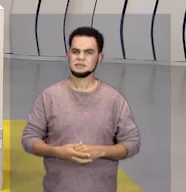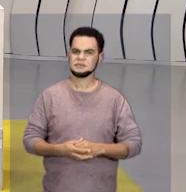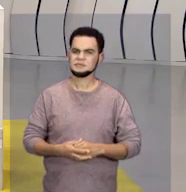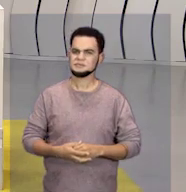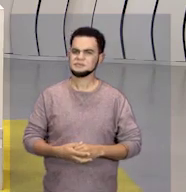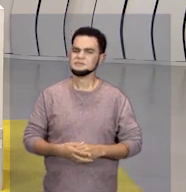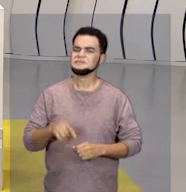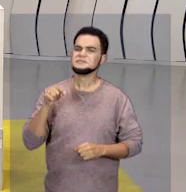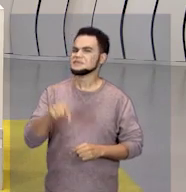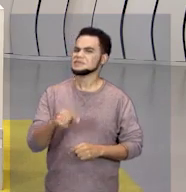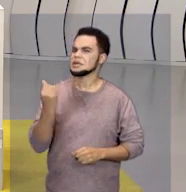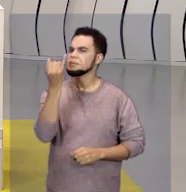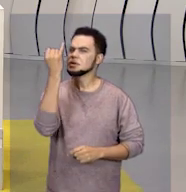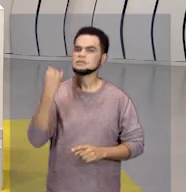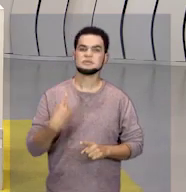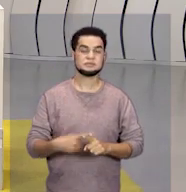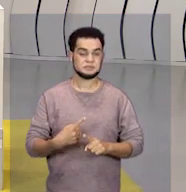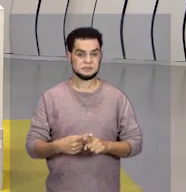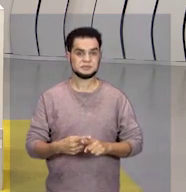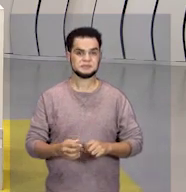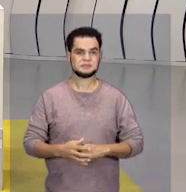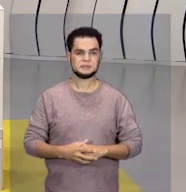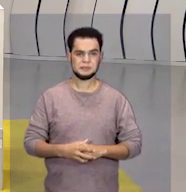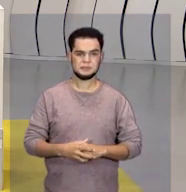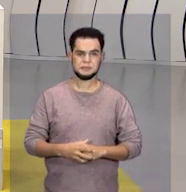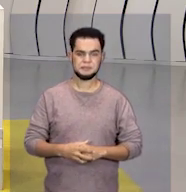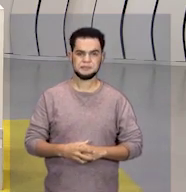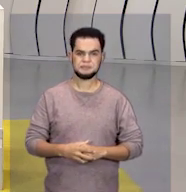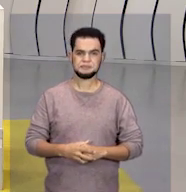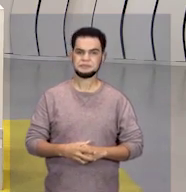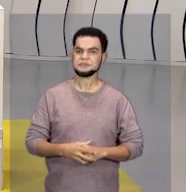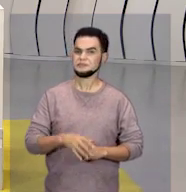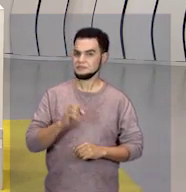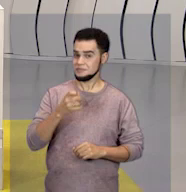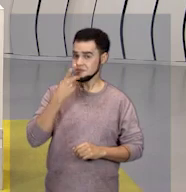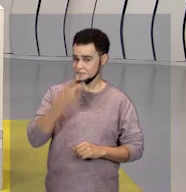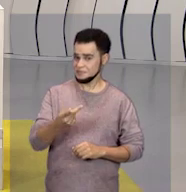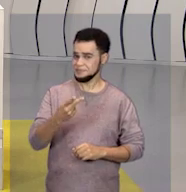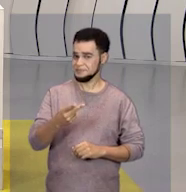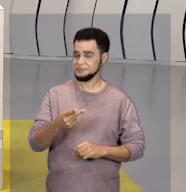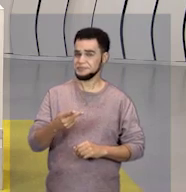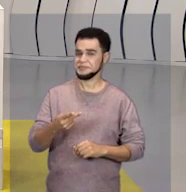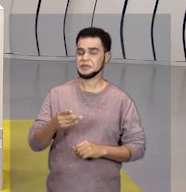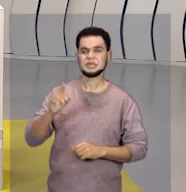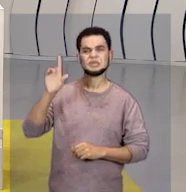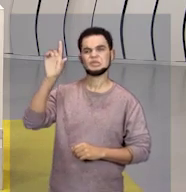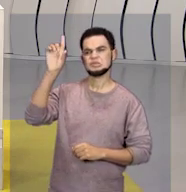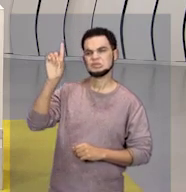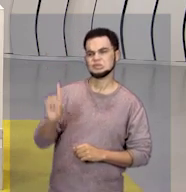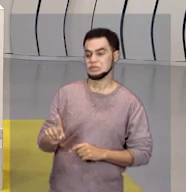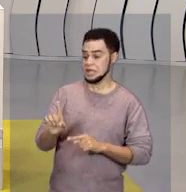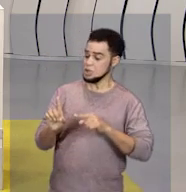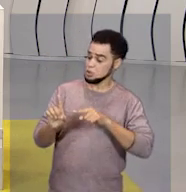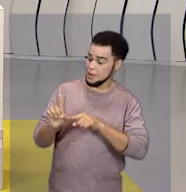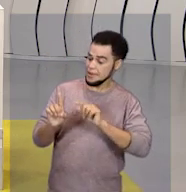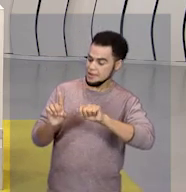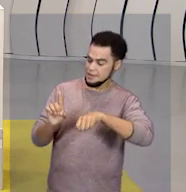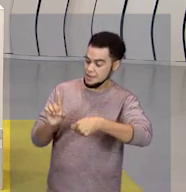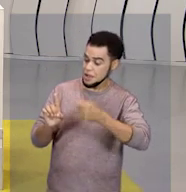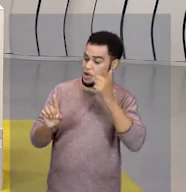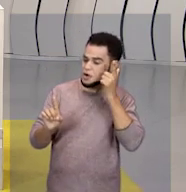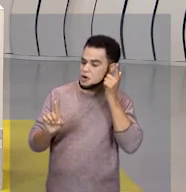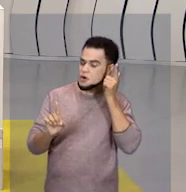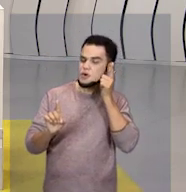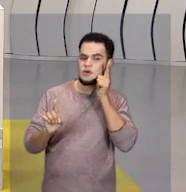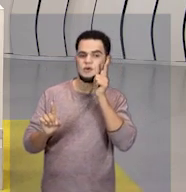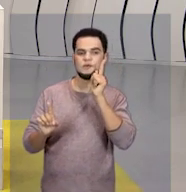porque a partir do momento que a gente fala de que direitos são conquistas, isso